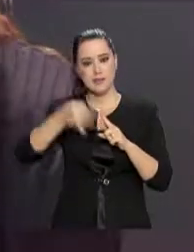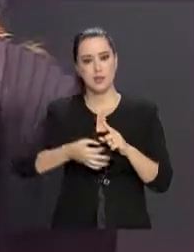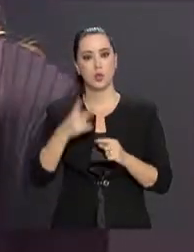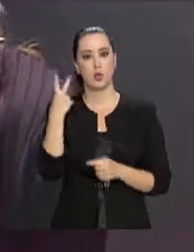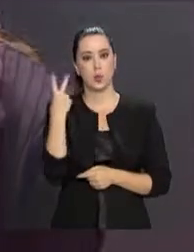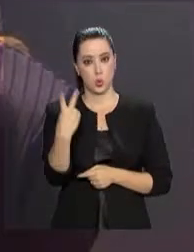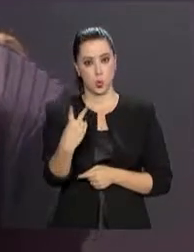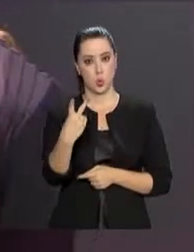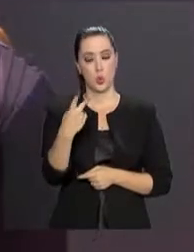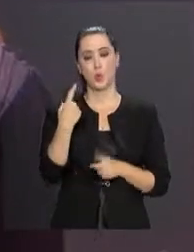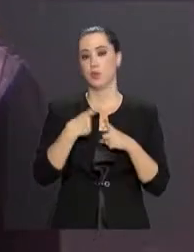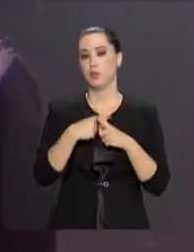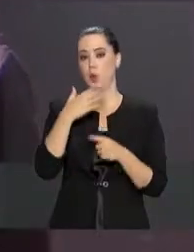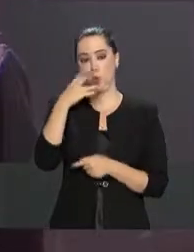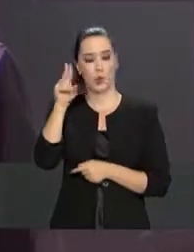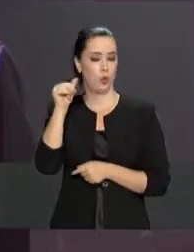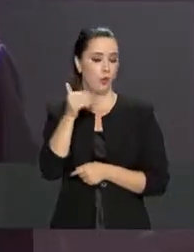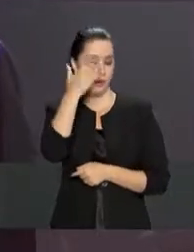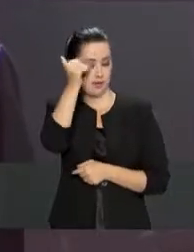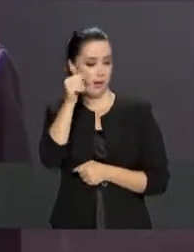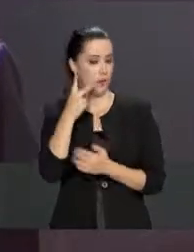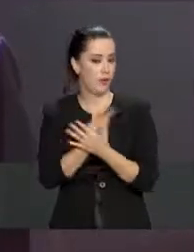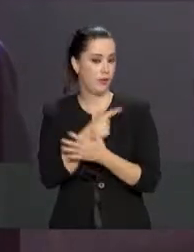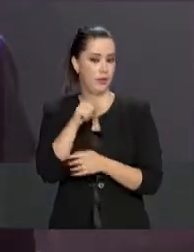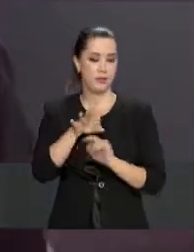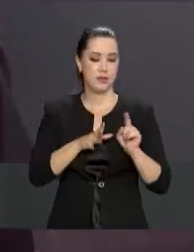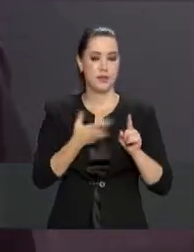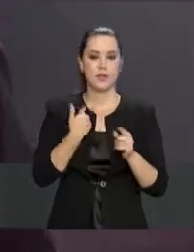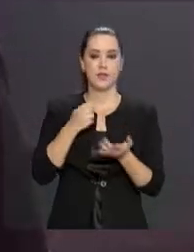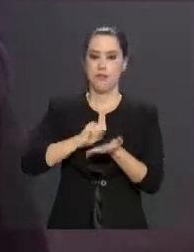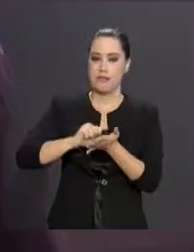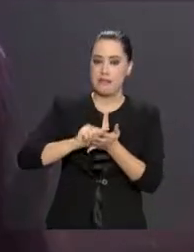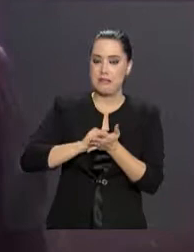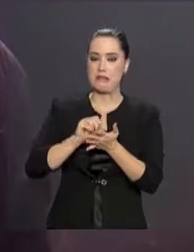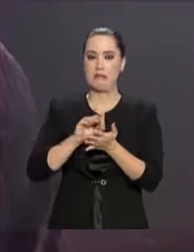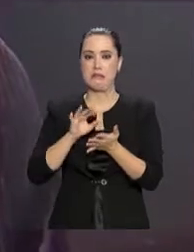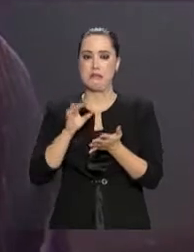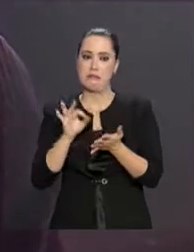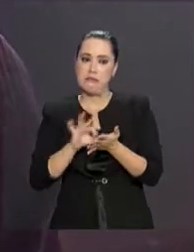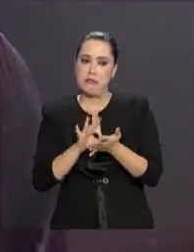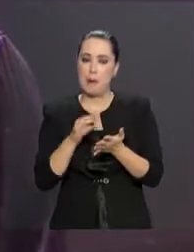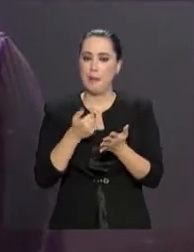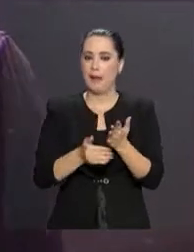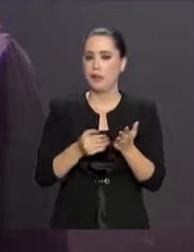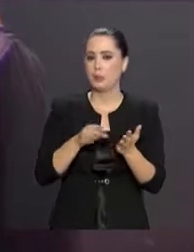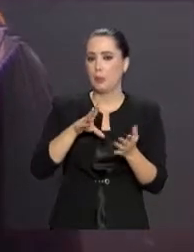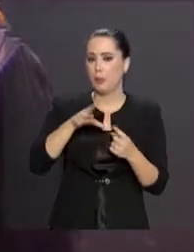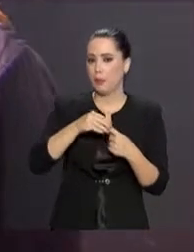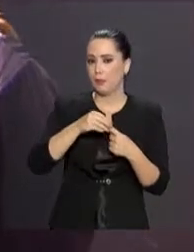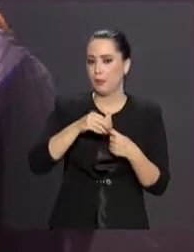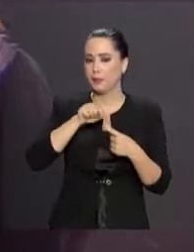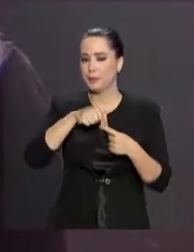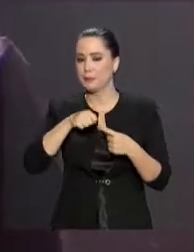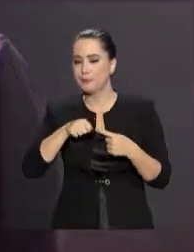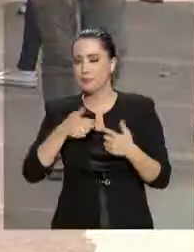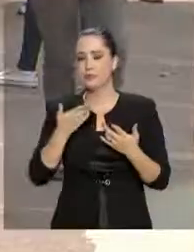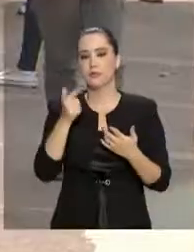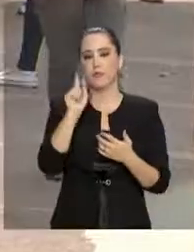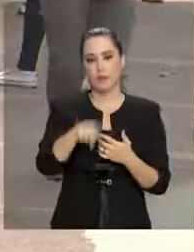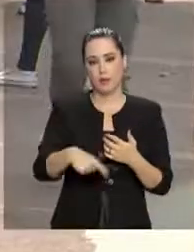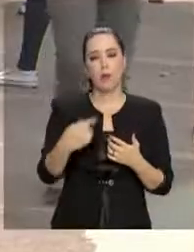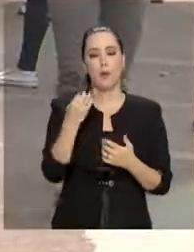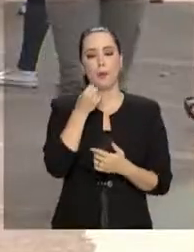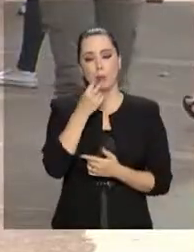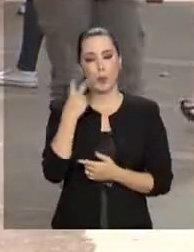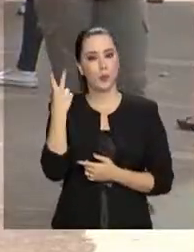canetas justamente, né? Porque a gente nunca sabe o que vai acontecer. Às vezes a caneta falha ou perde a tinta, então é sempre bom estar sempre preparado. E para